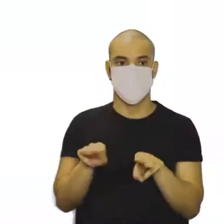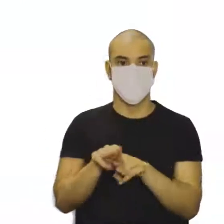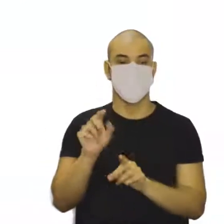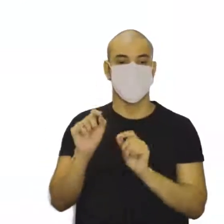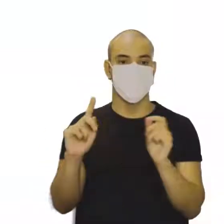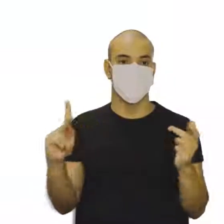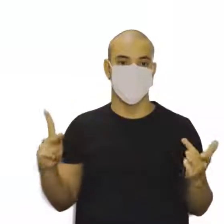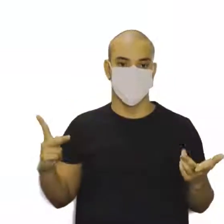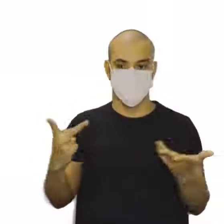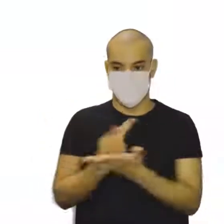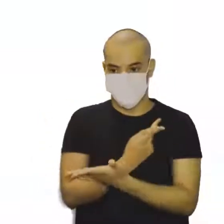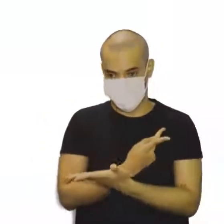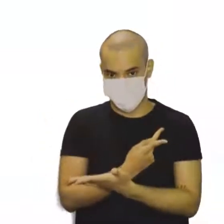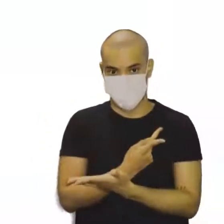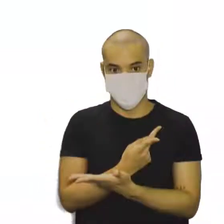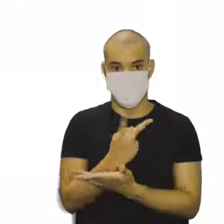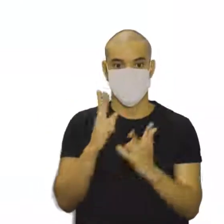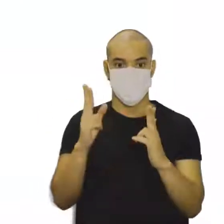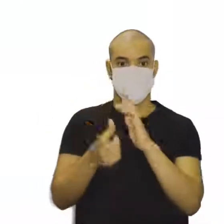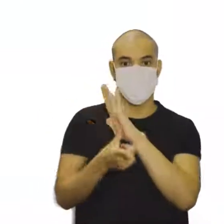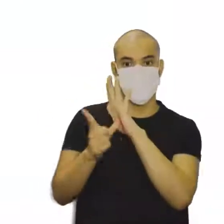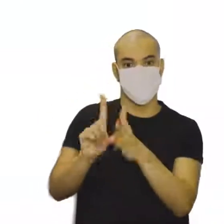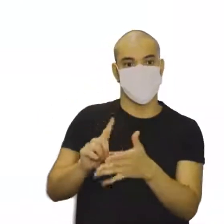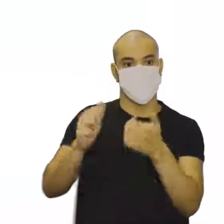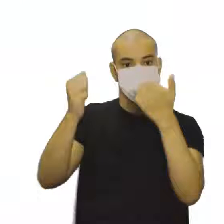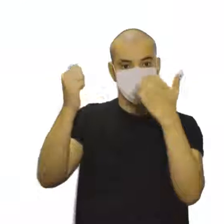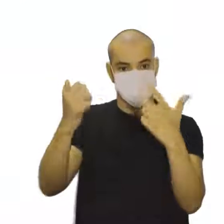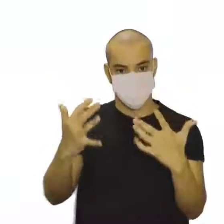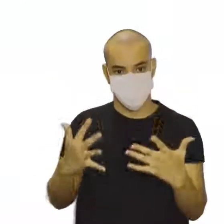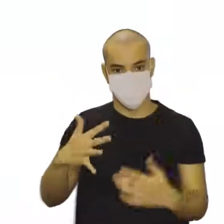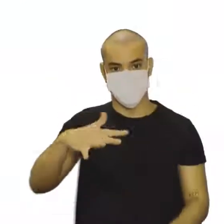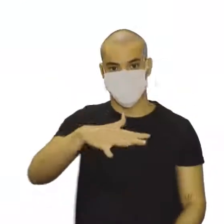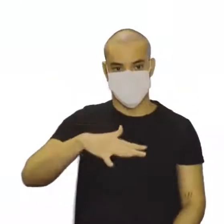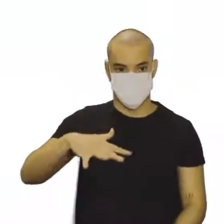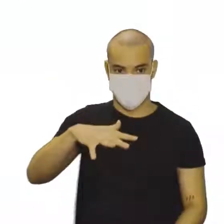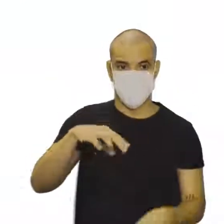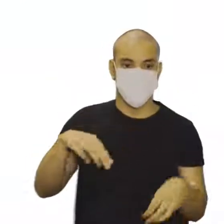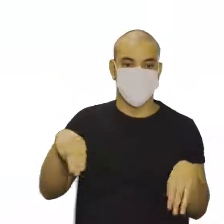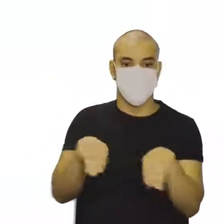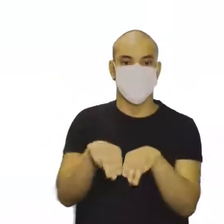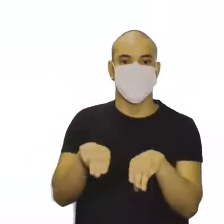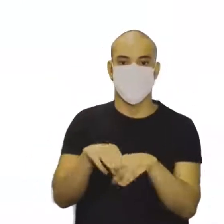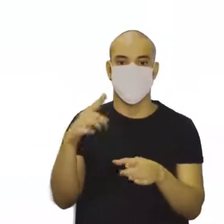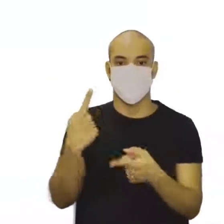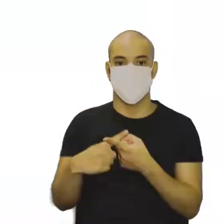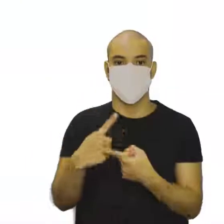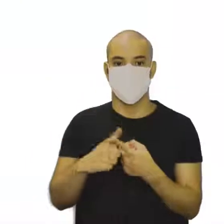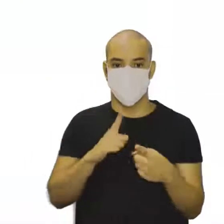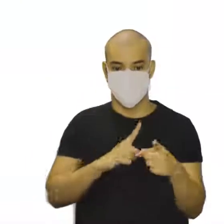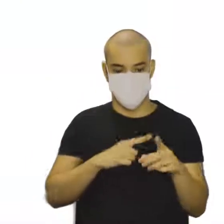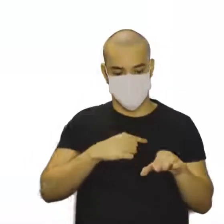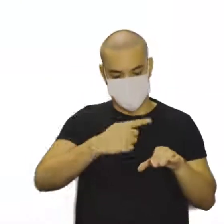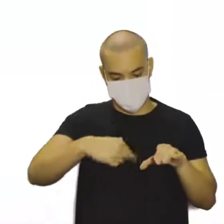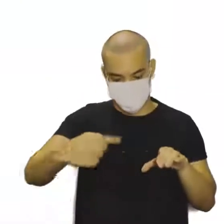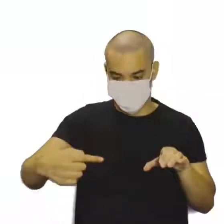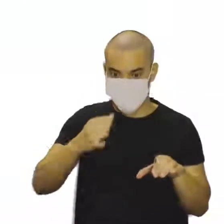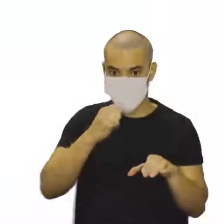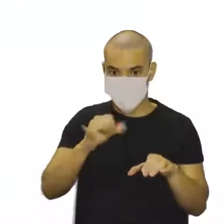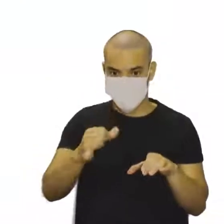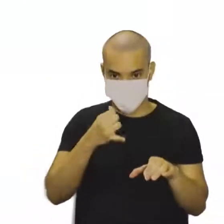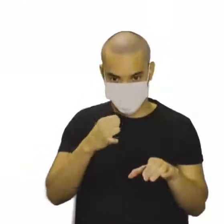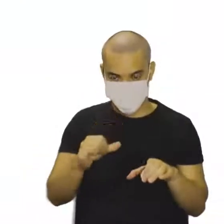um fenômeno causado, como eu falei para vocês, por um campo magnético e gera corrente elétrica,